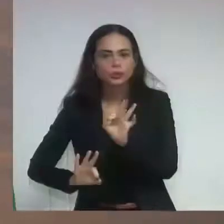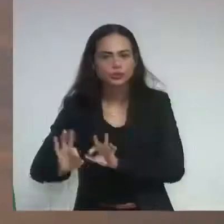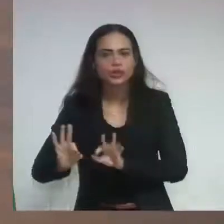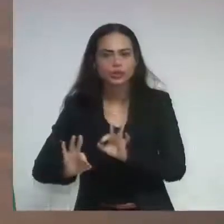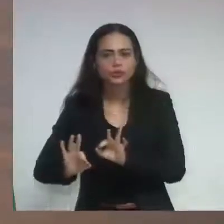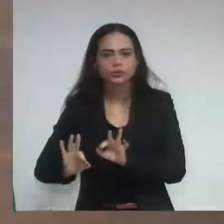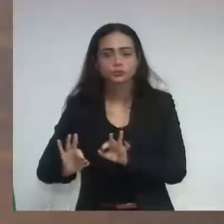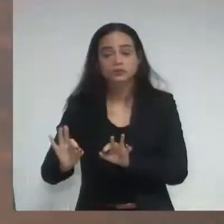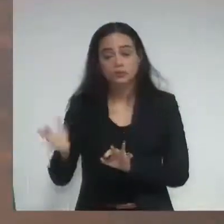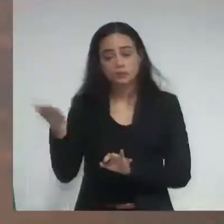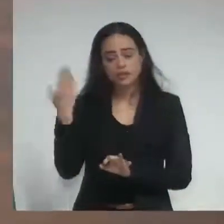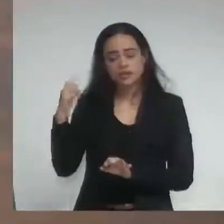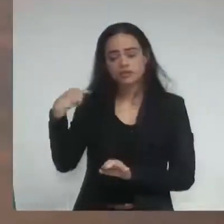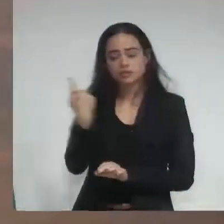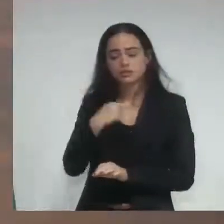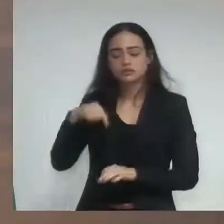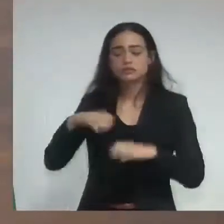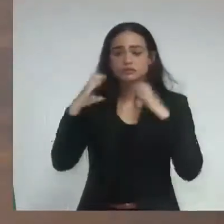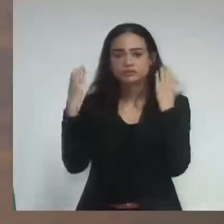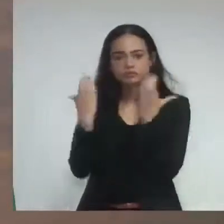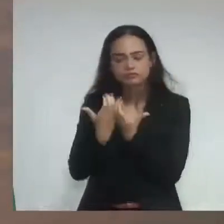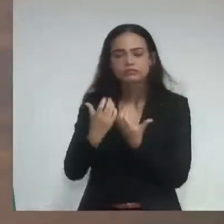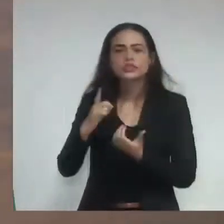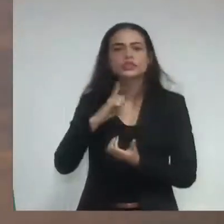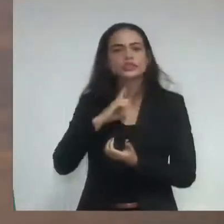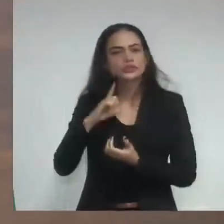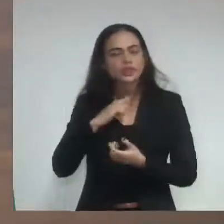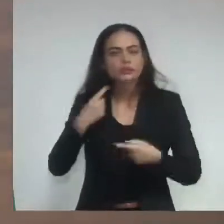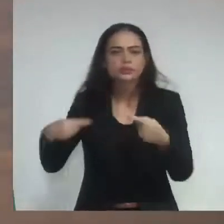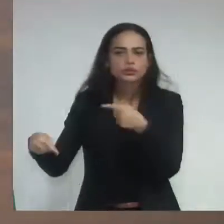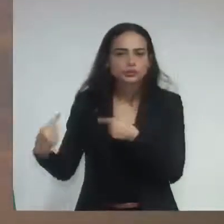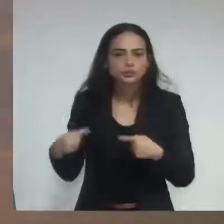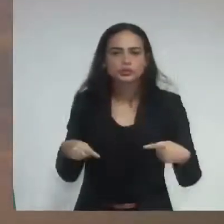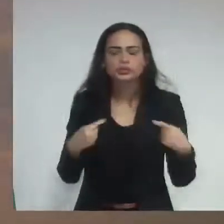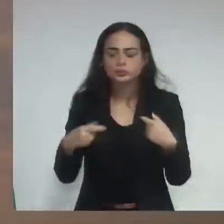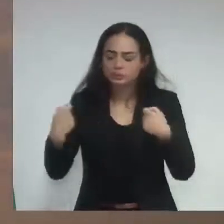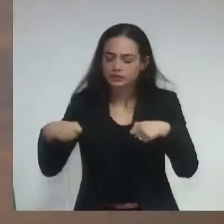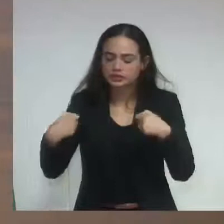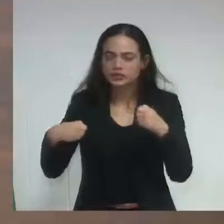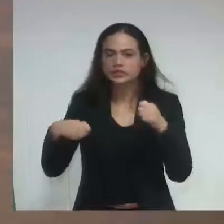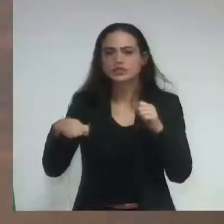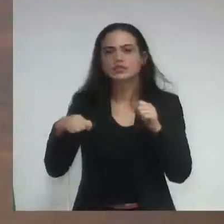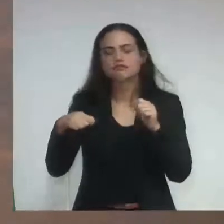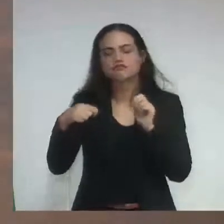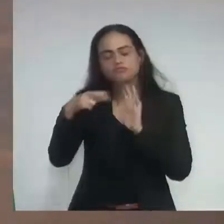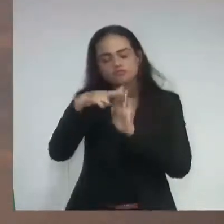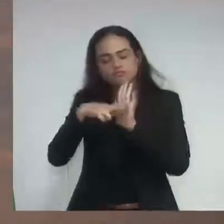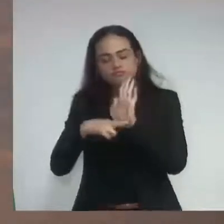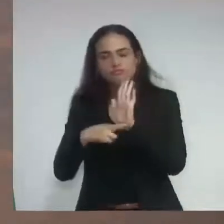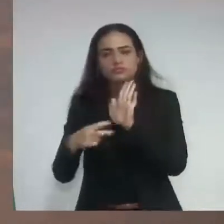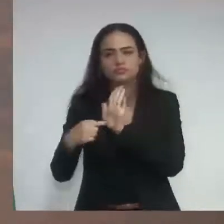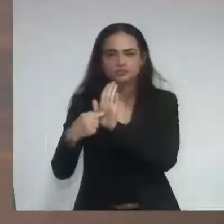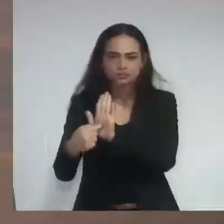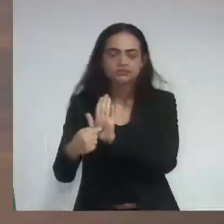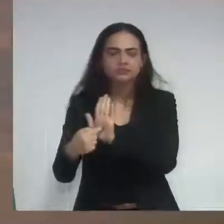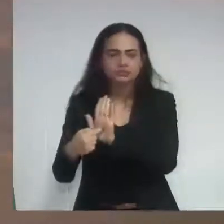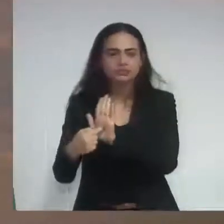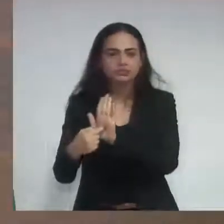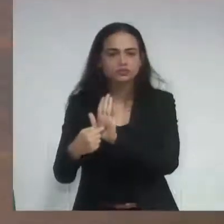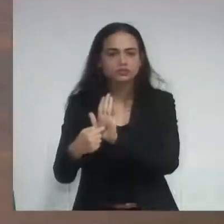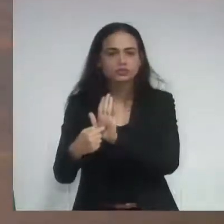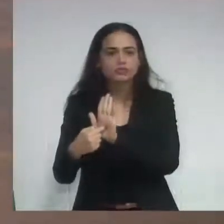negociamos aqui nessa casa exaustivamente uma regra de transição, uma cláusula que colocava uma regra de transição,